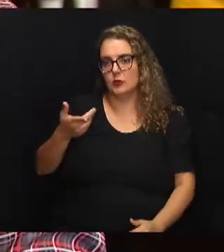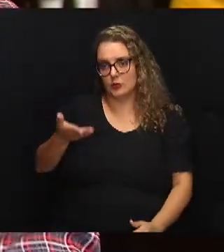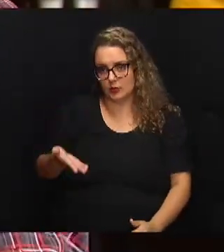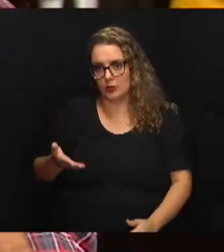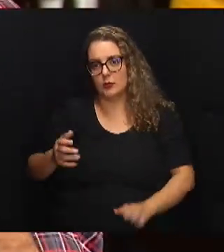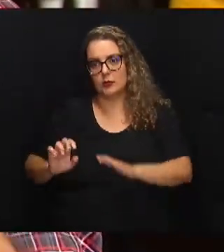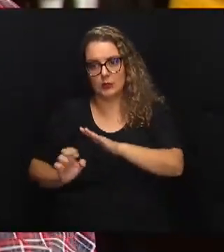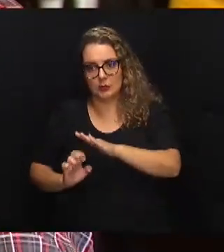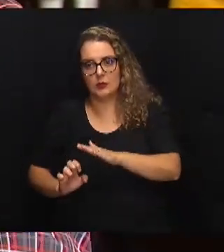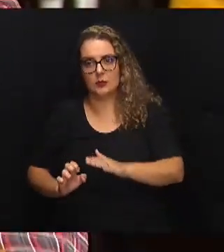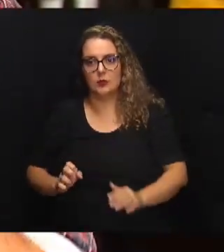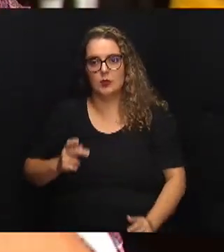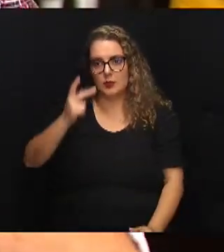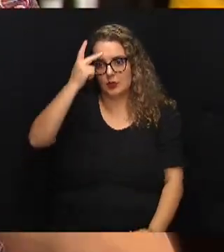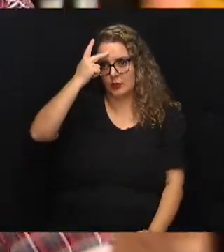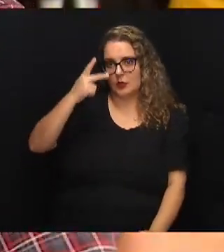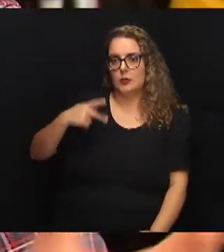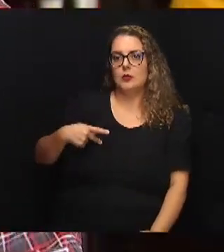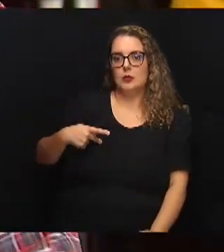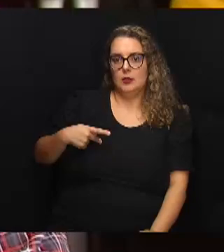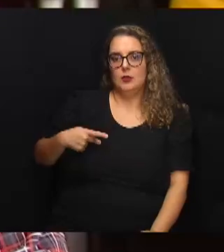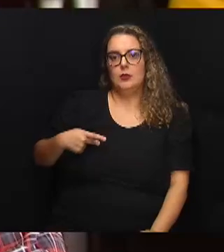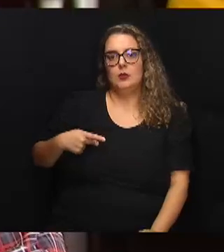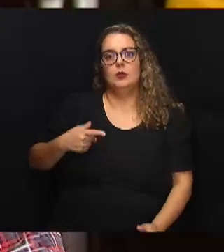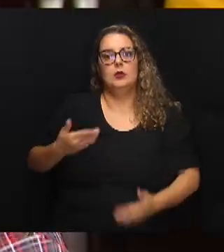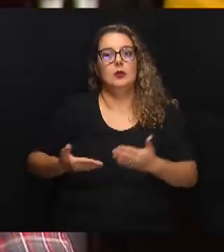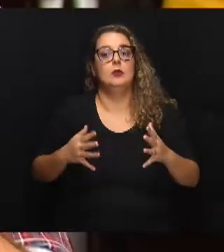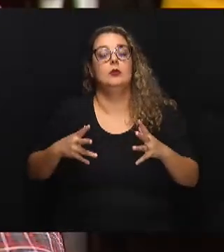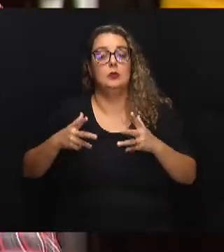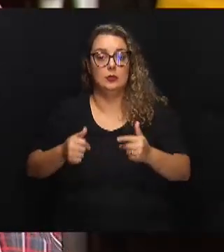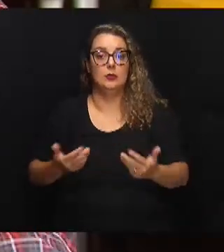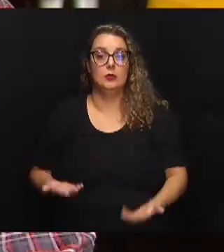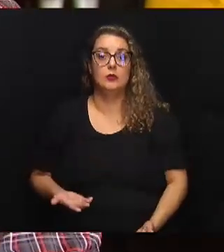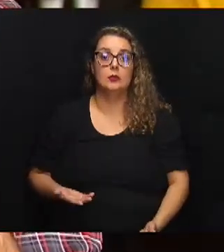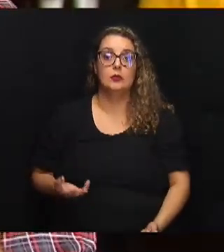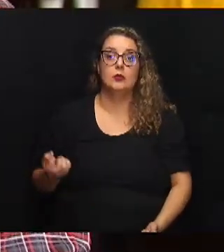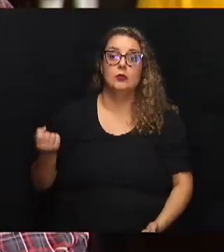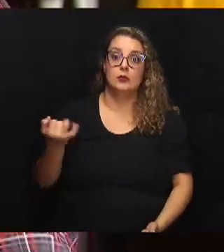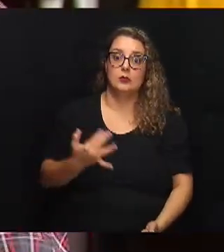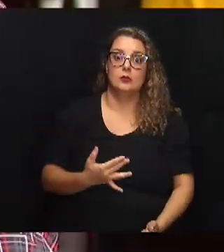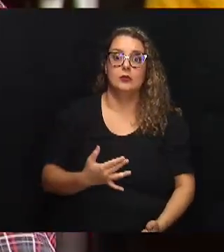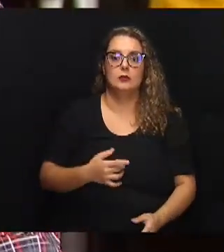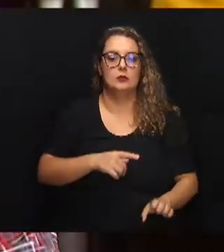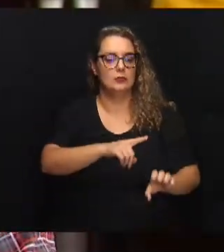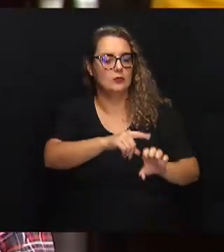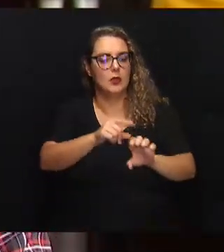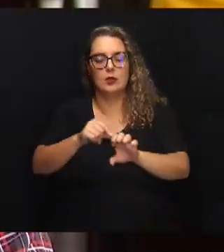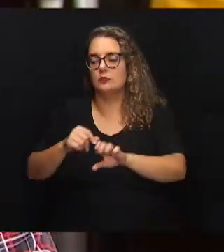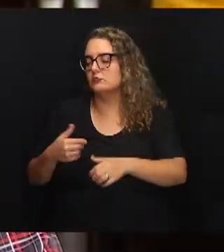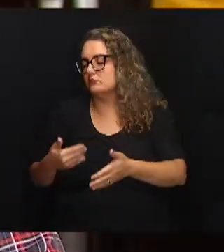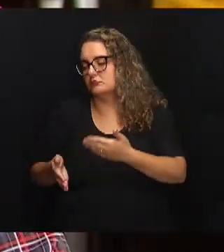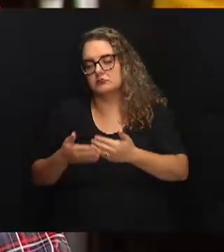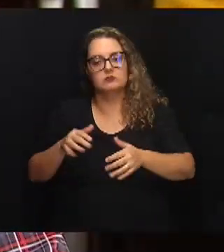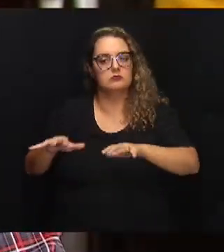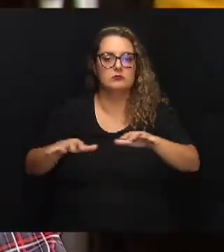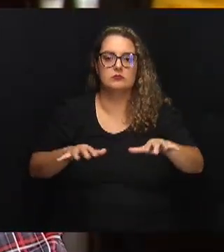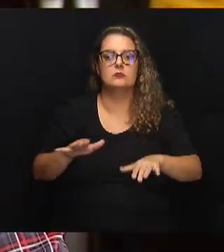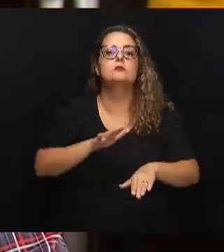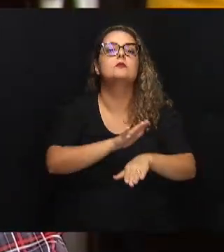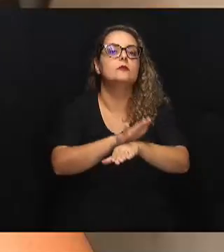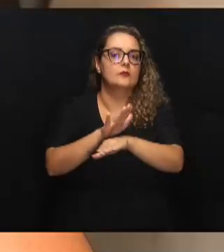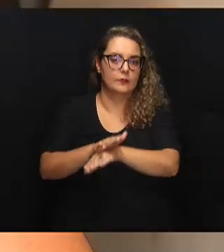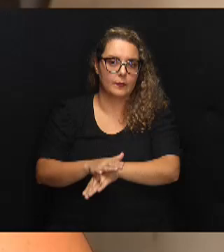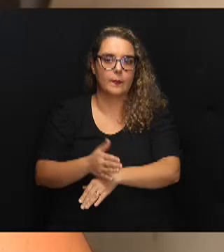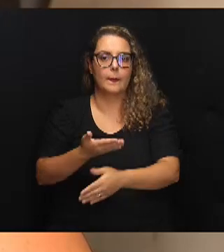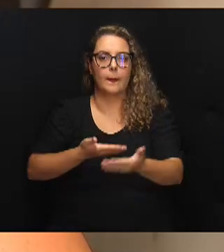empresário, e automaticamente acaba servindo para todo mundo. Então, quanto mais empresários, indiferente do nicho, vai ajudar bastante entre